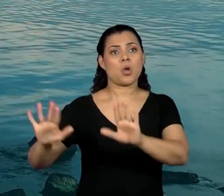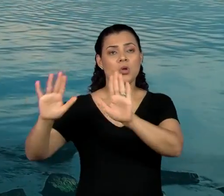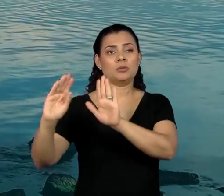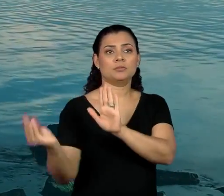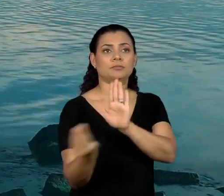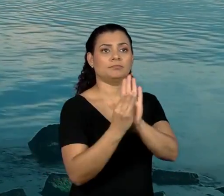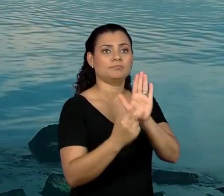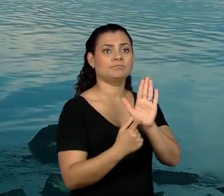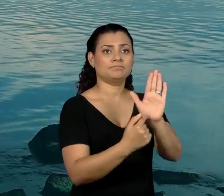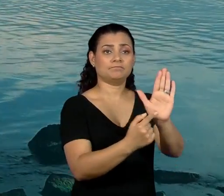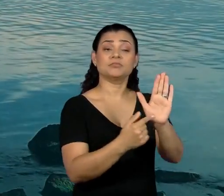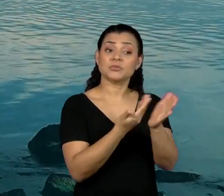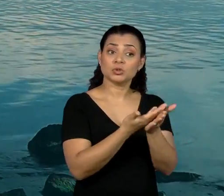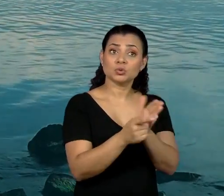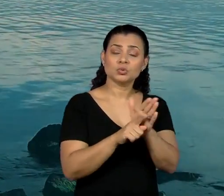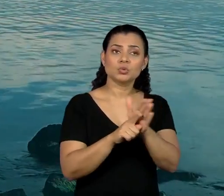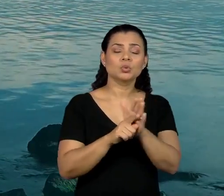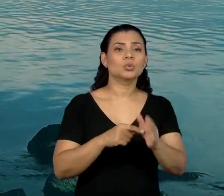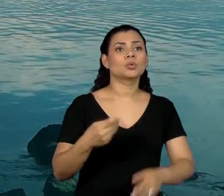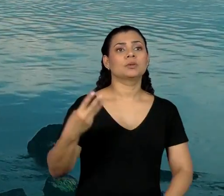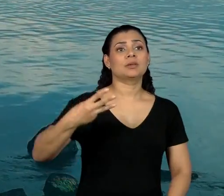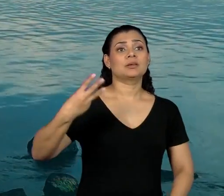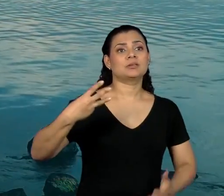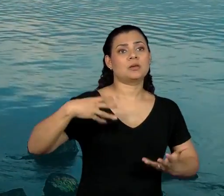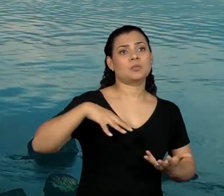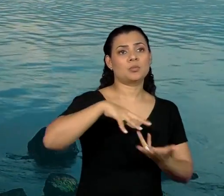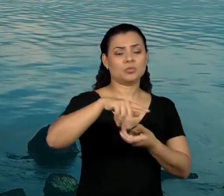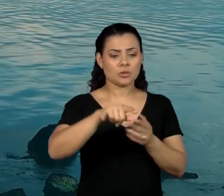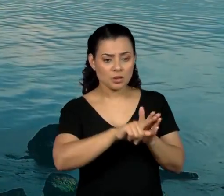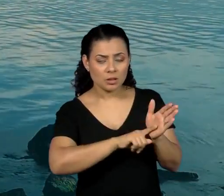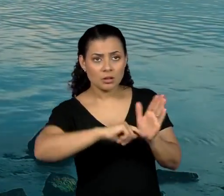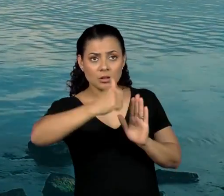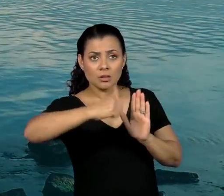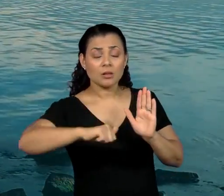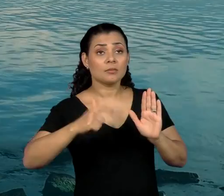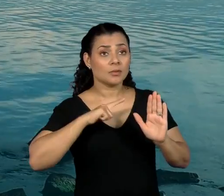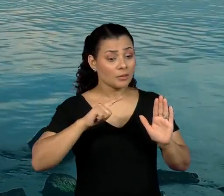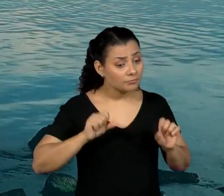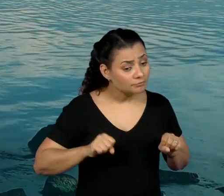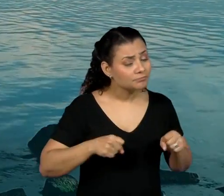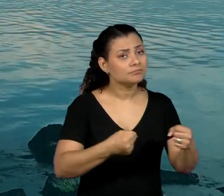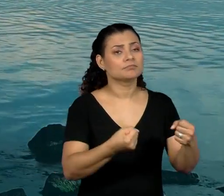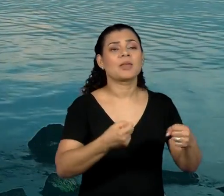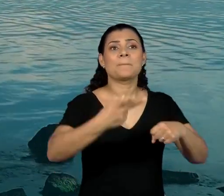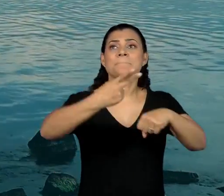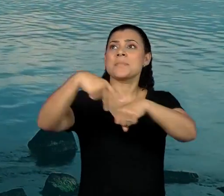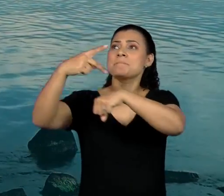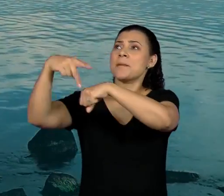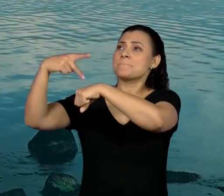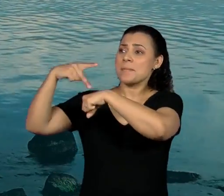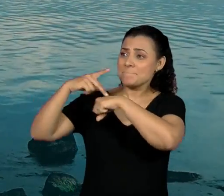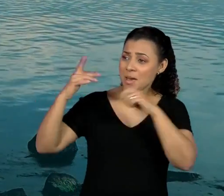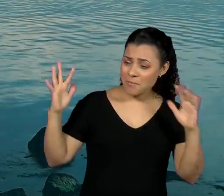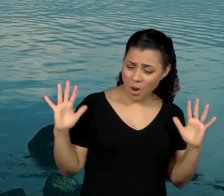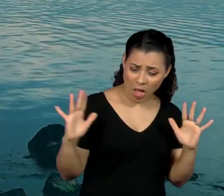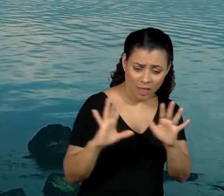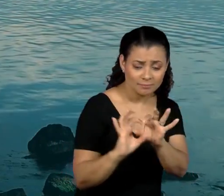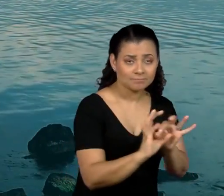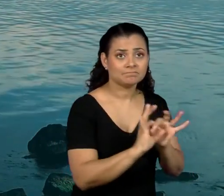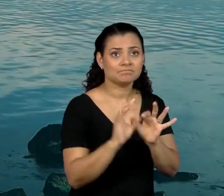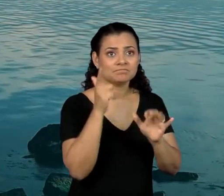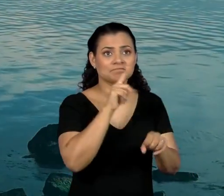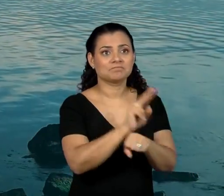vai contribuir com o terceiro diagnóstico global que pretende unir esforços de diferentes países para a preservação